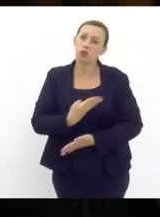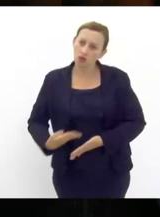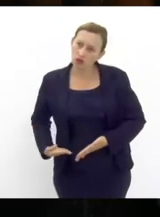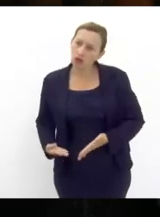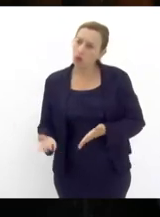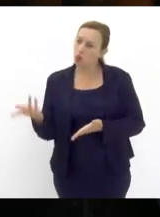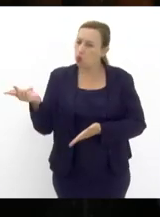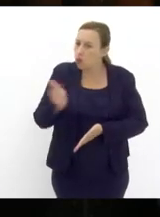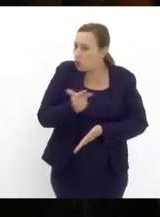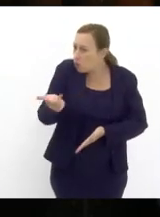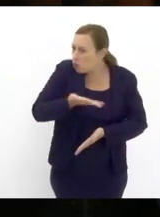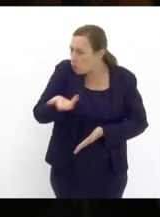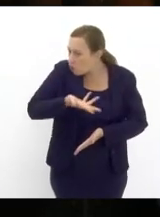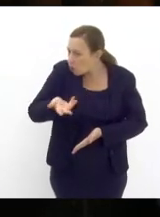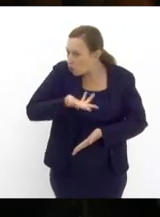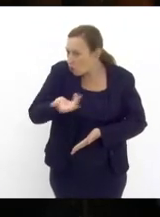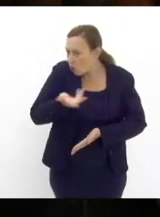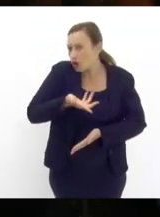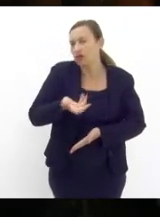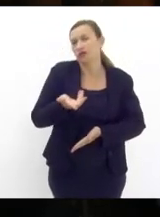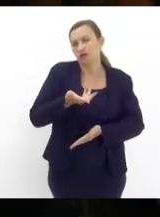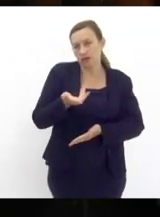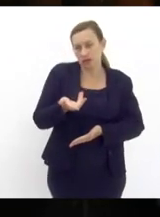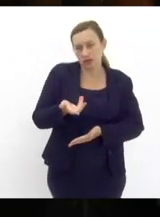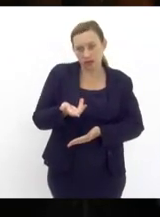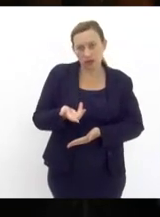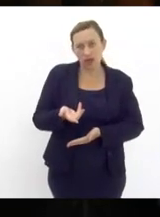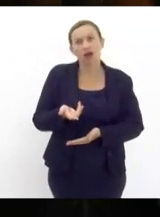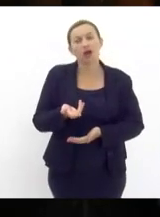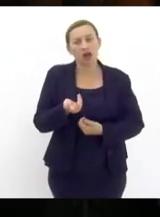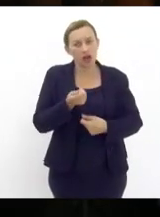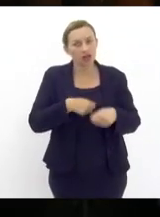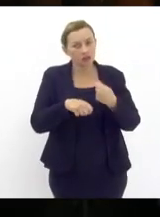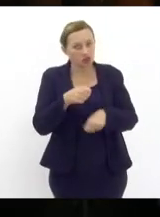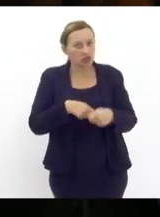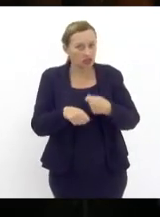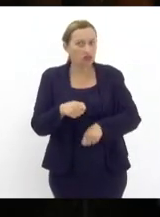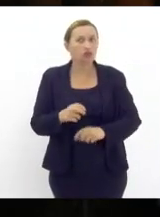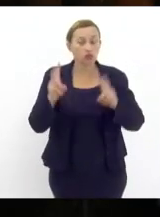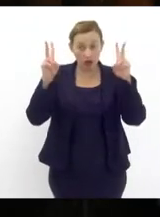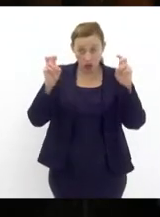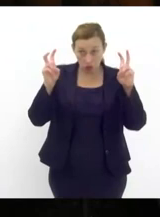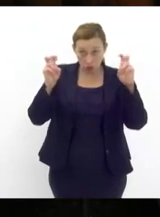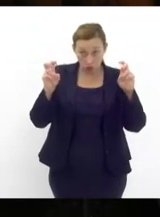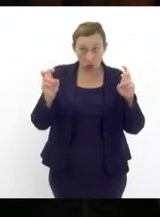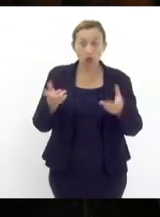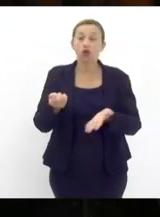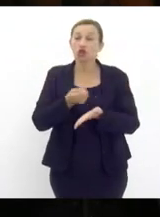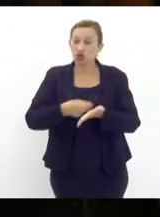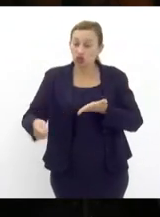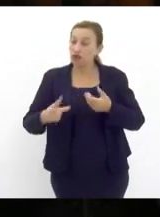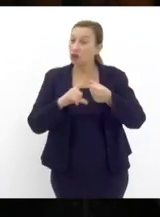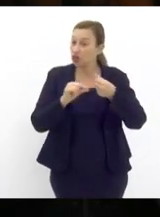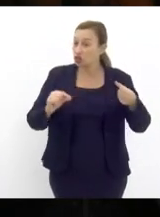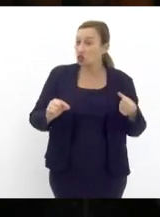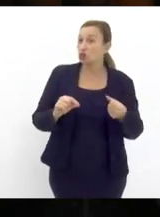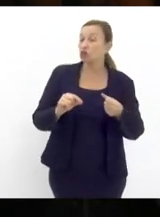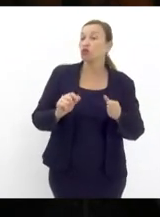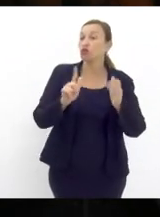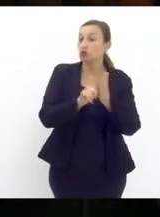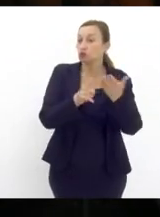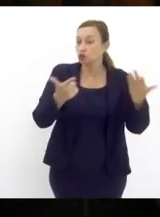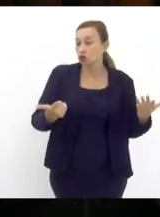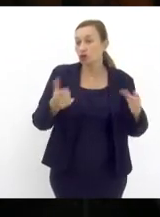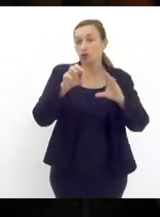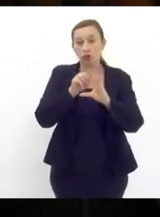acelerar essas tratativas ele tá cônsul dessa questão Já escreveu escreveu o artigo no jornal O